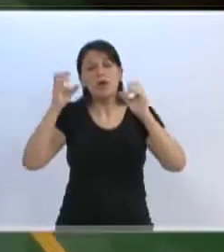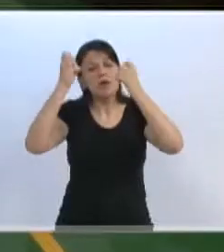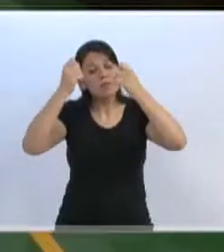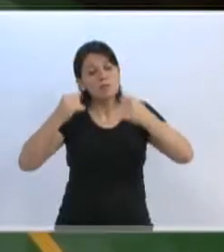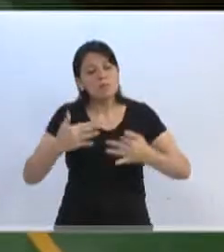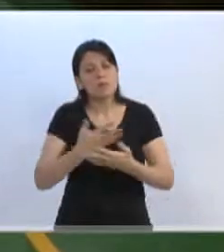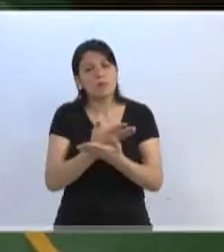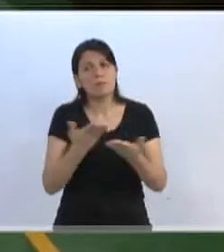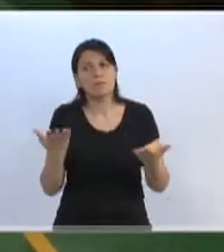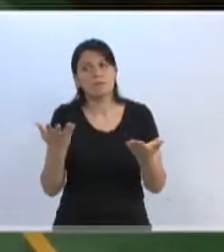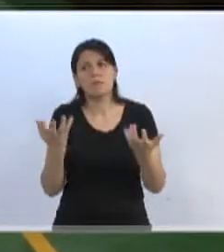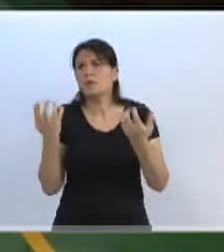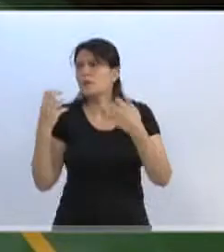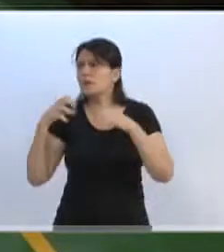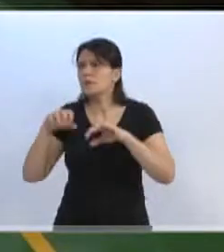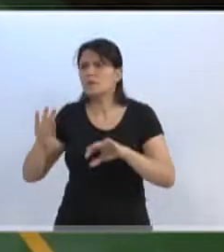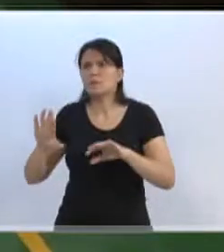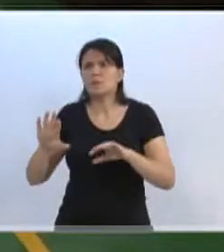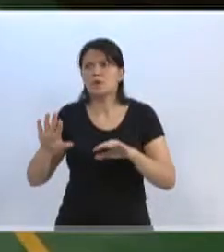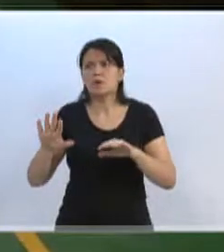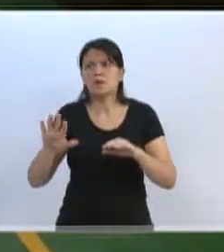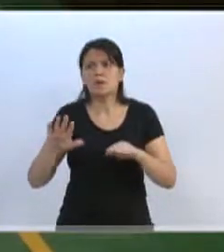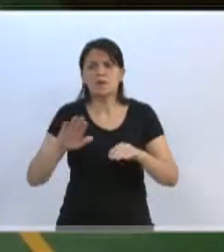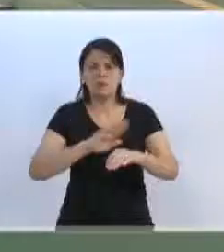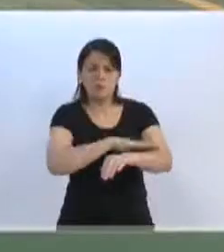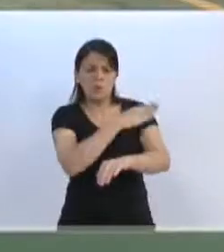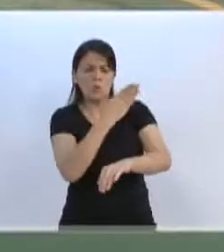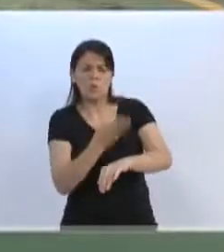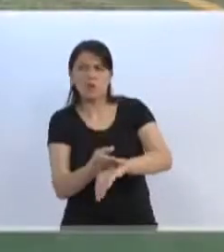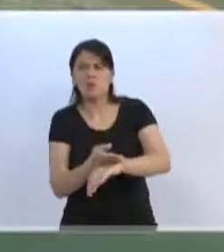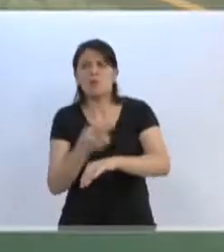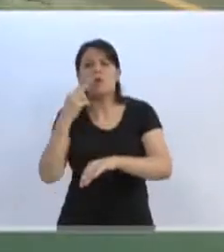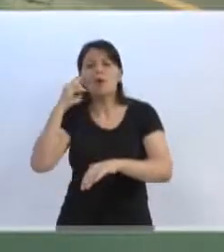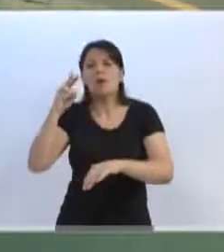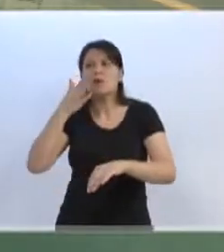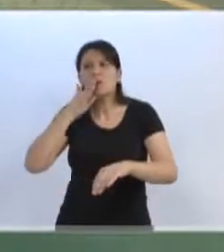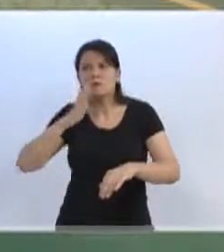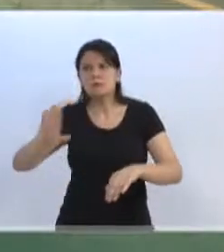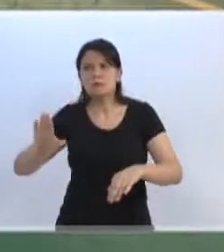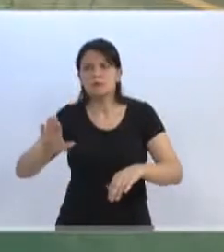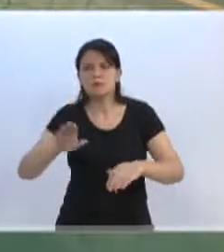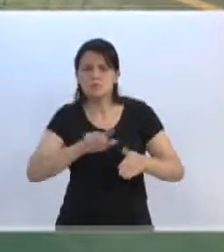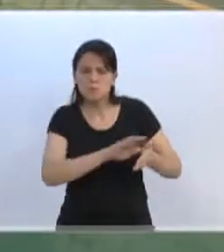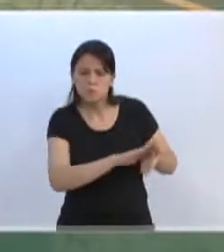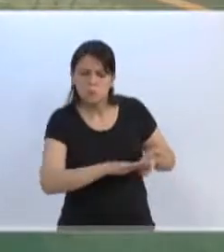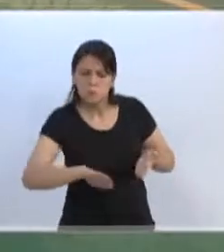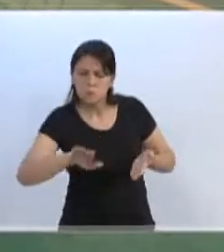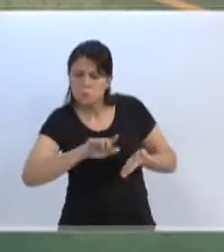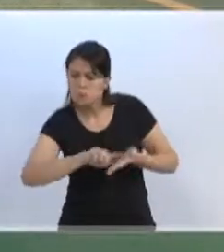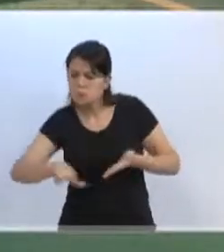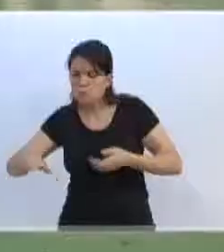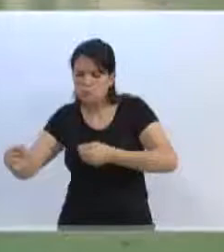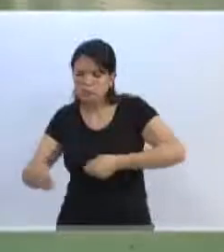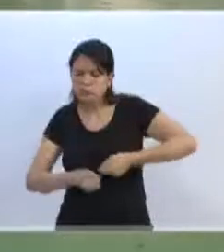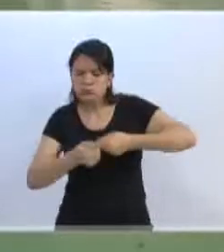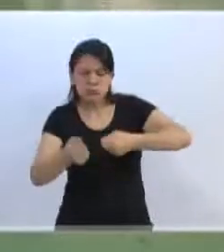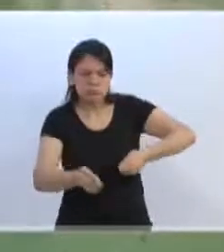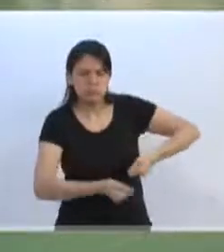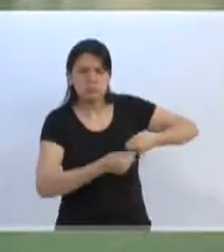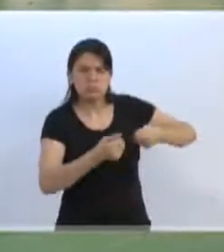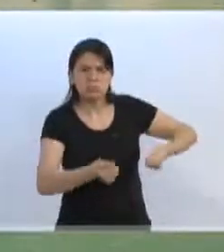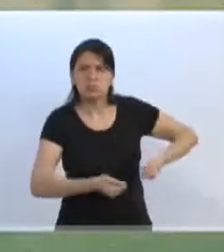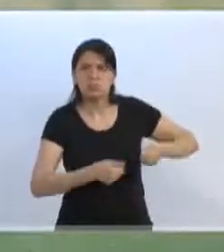vocês eles não estão pedindo a um ginásio de esportes a elas que vão chegando para tirar os próprios alunos vêem ali tirar a água da